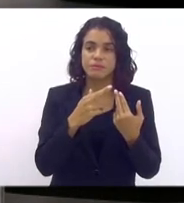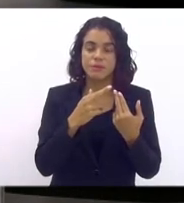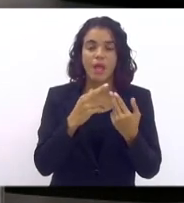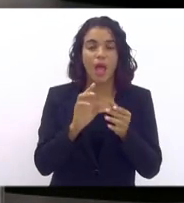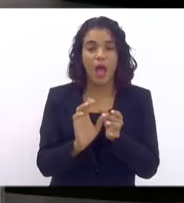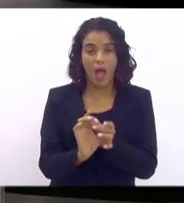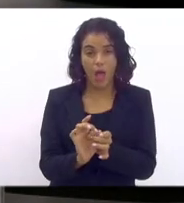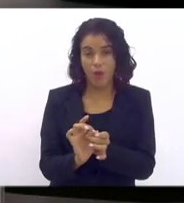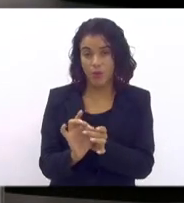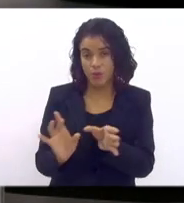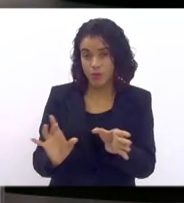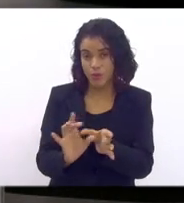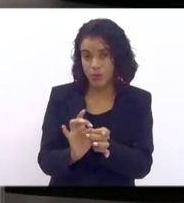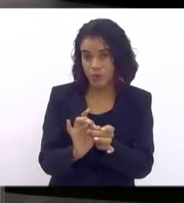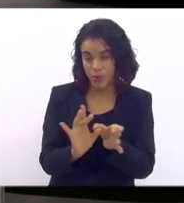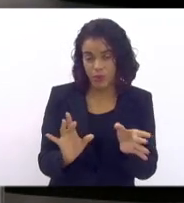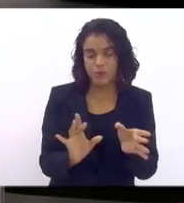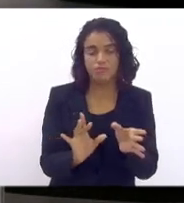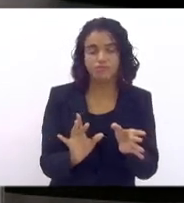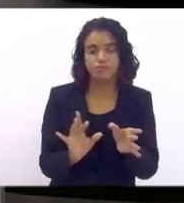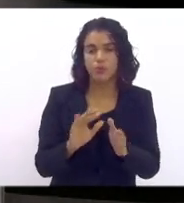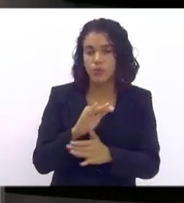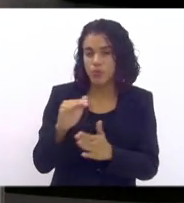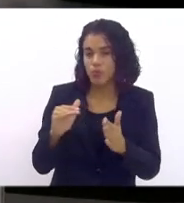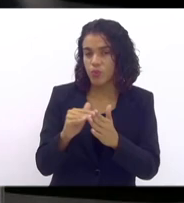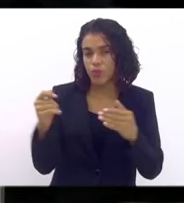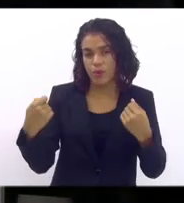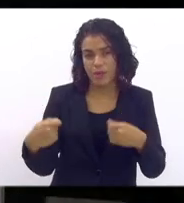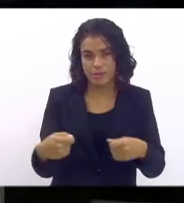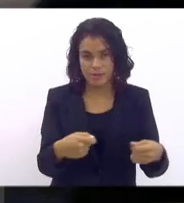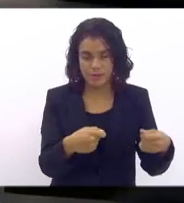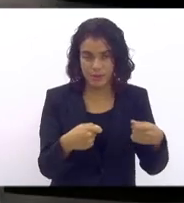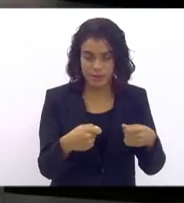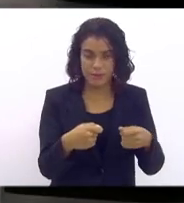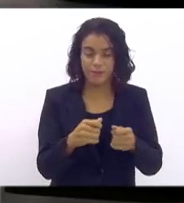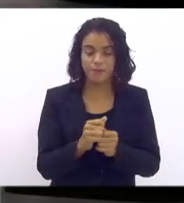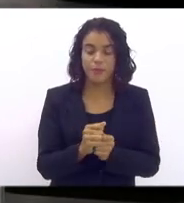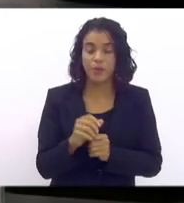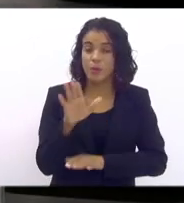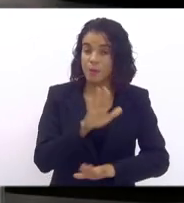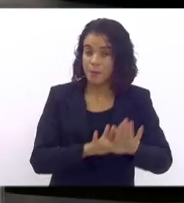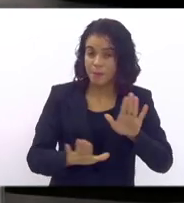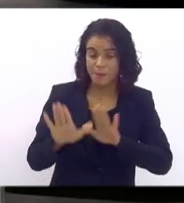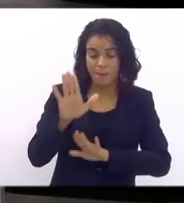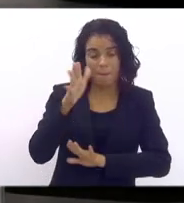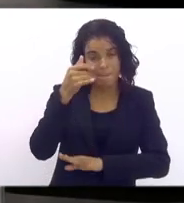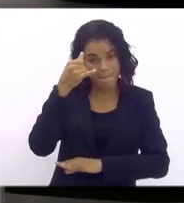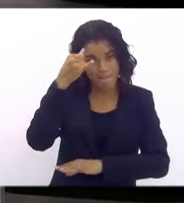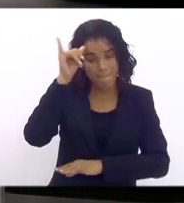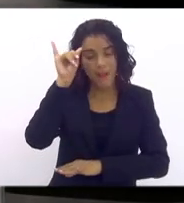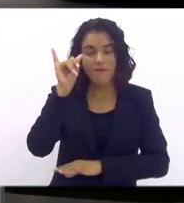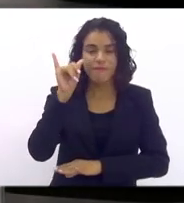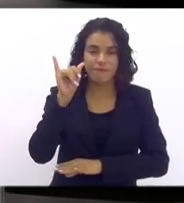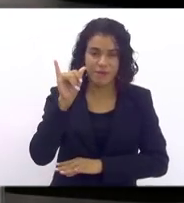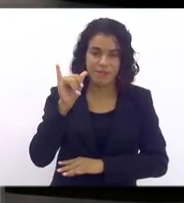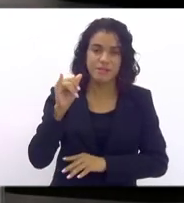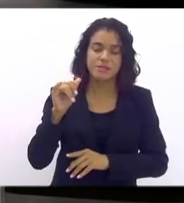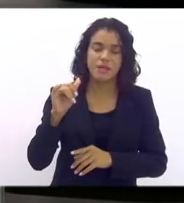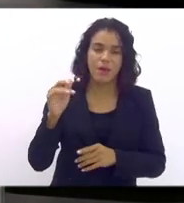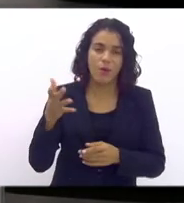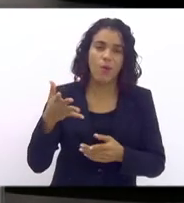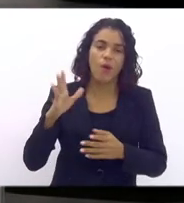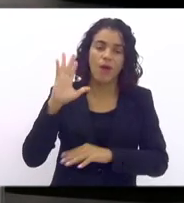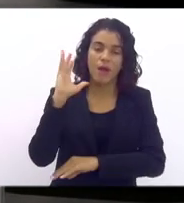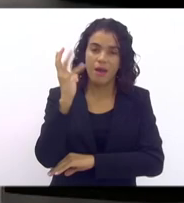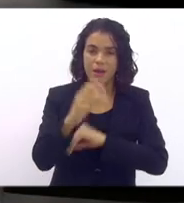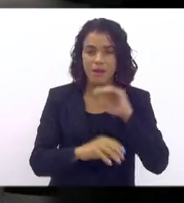autorizações que fossem necessárias tanto com relação à prevenção ambiental e aí Nesse quesito Docas apresentou